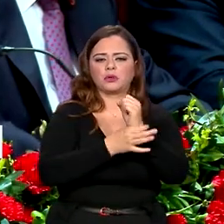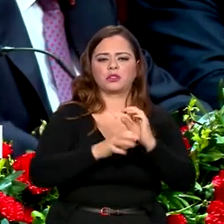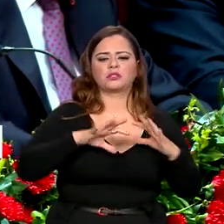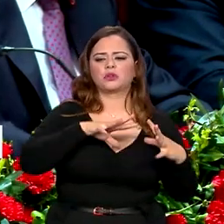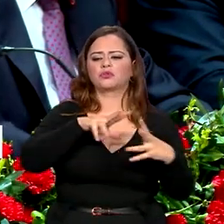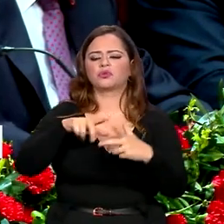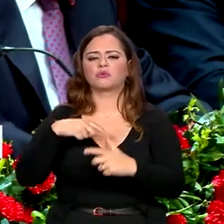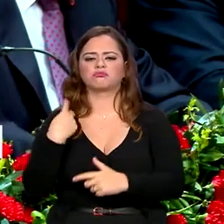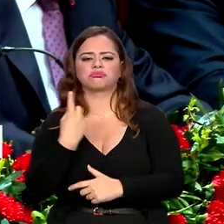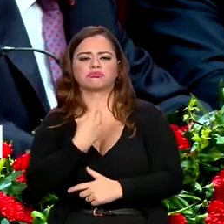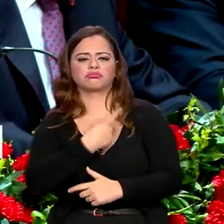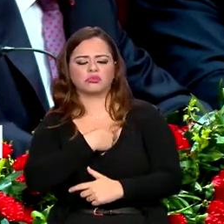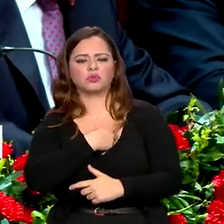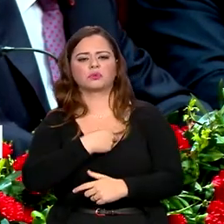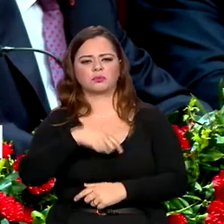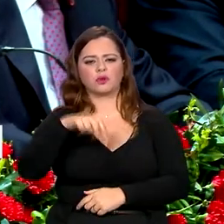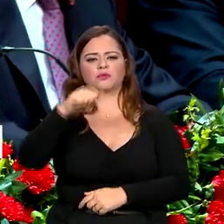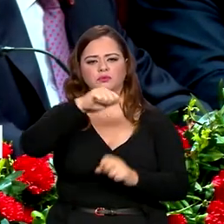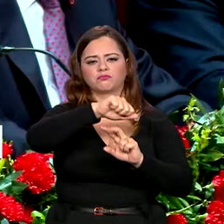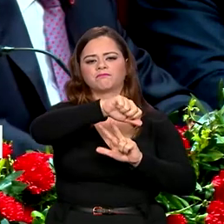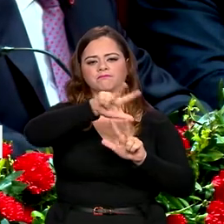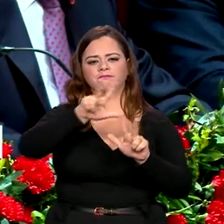nossos povos originários.